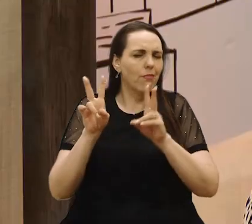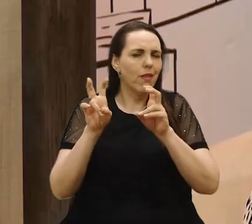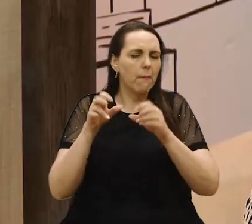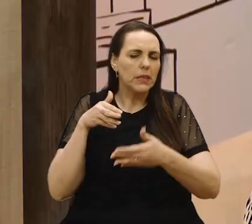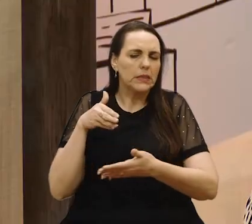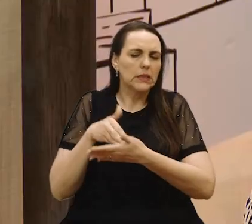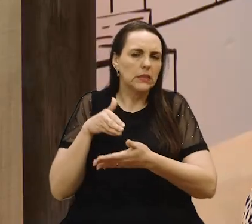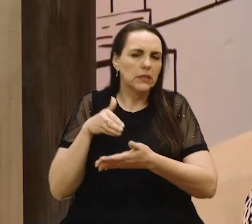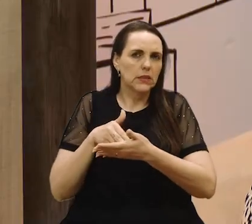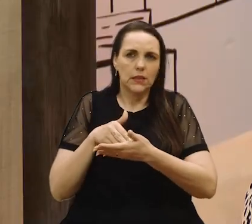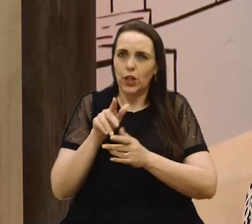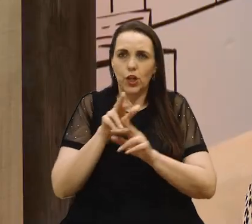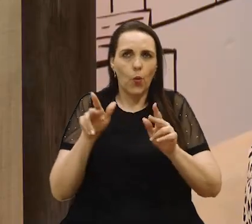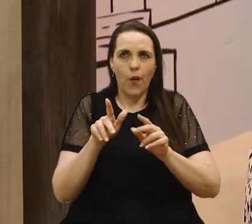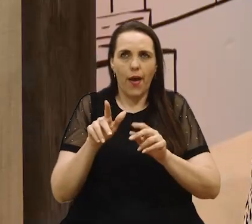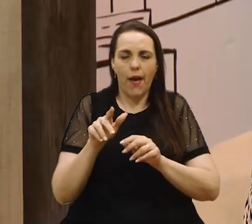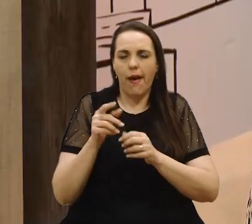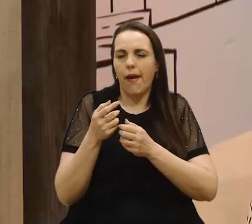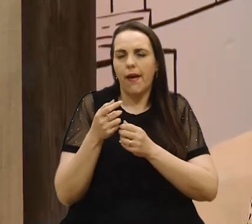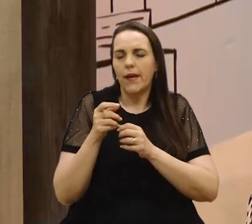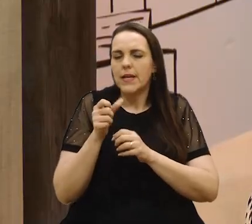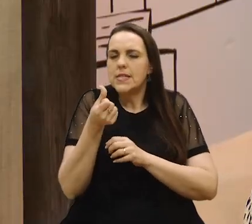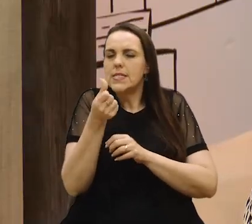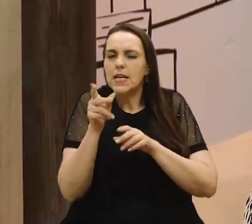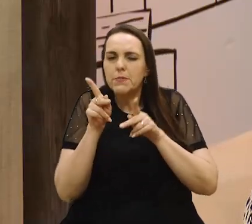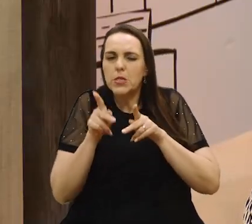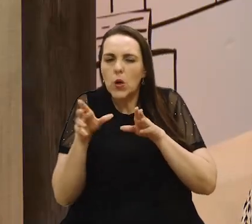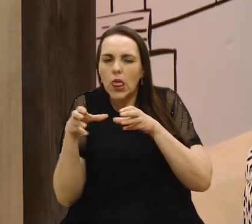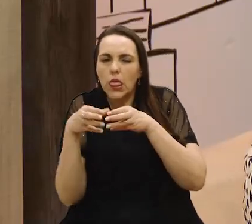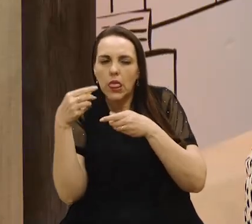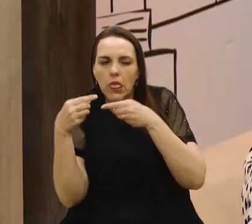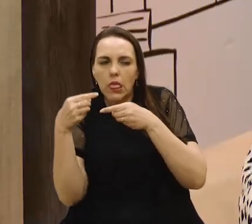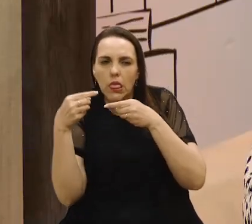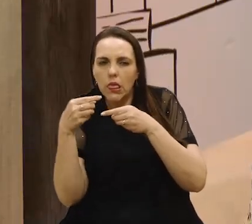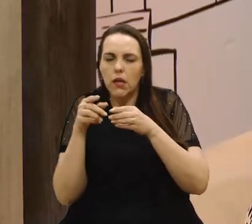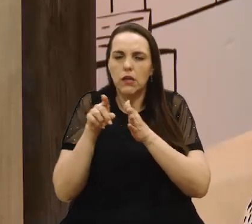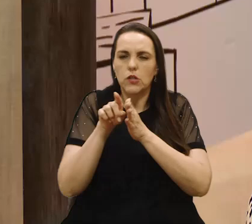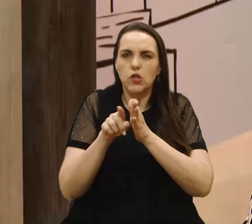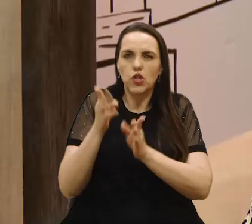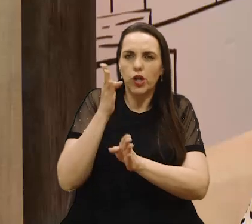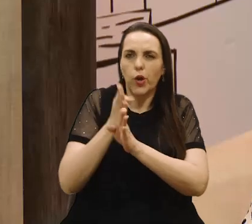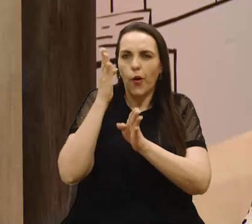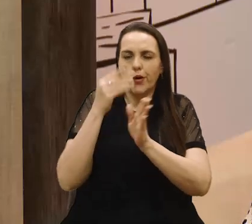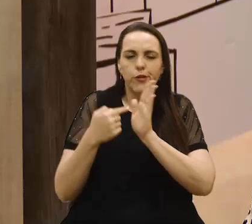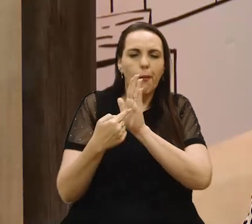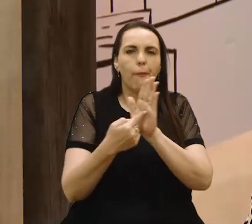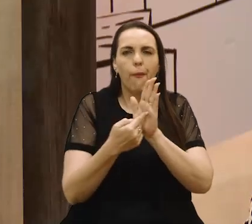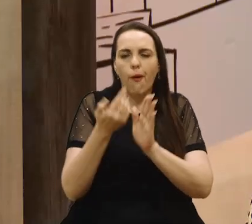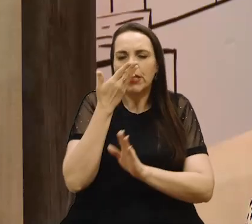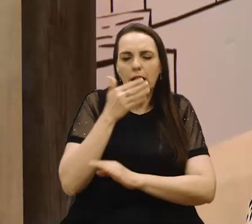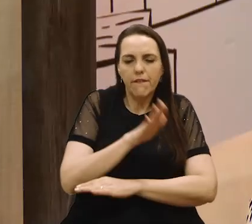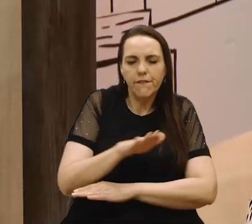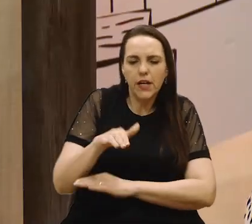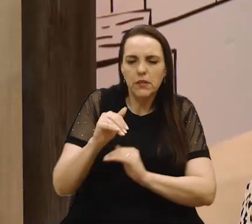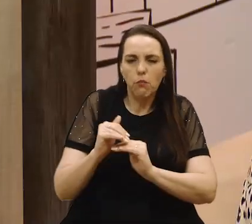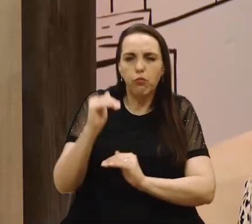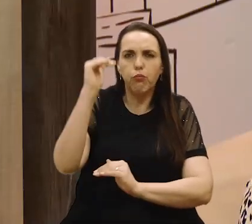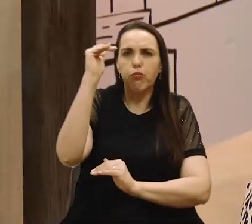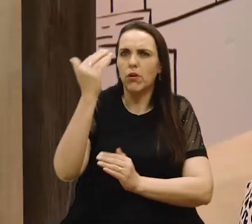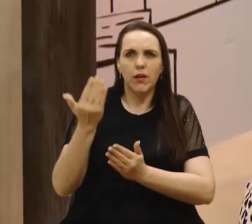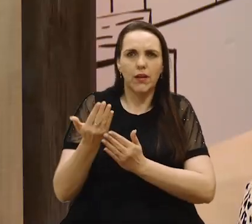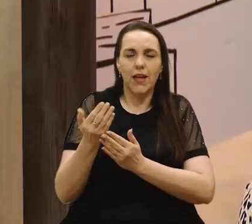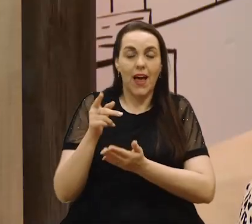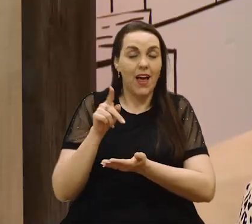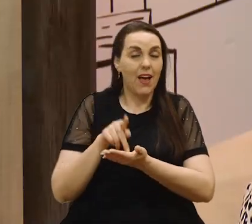um tema restrito. Não é um tema para meia dúzia de pessoas, para quem tem um diagnóstico, para quem demonstra sinais desde a infância.